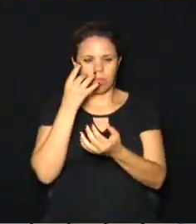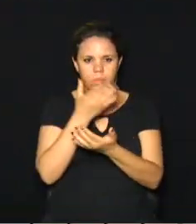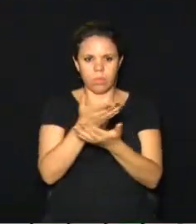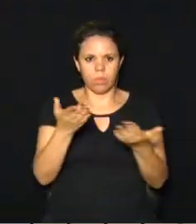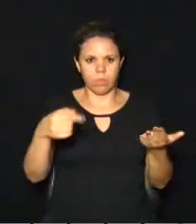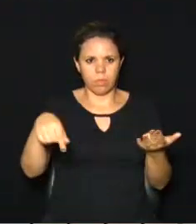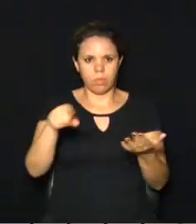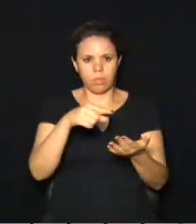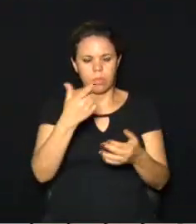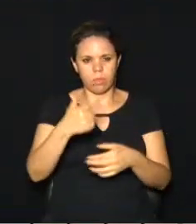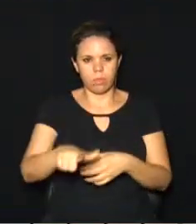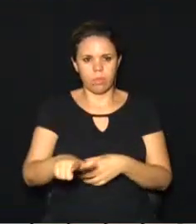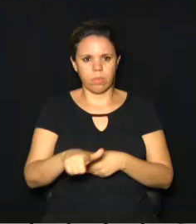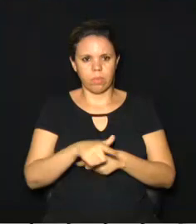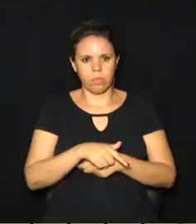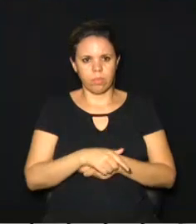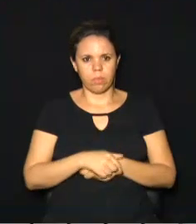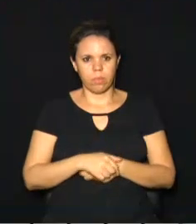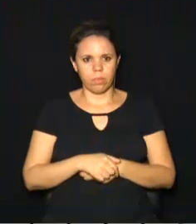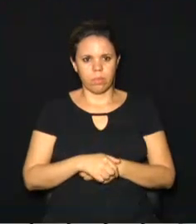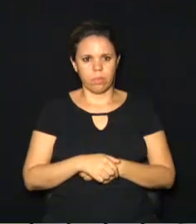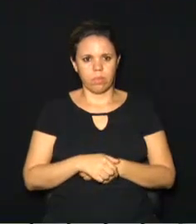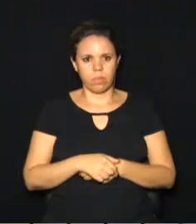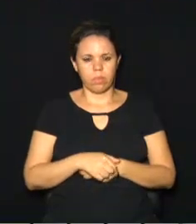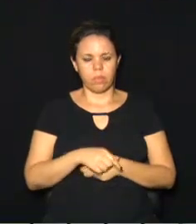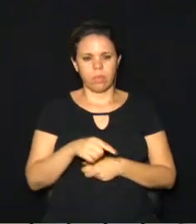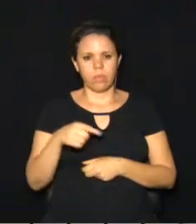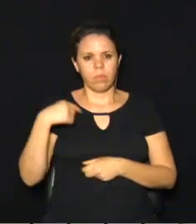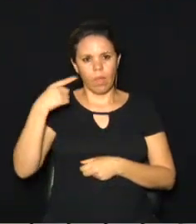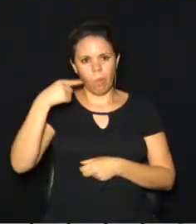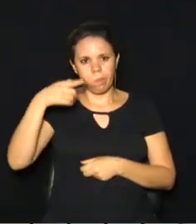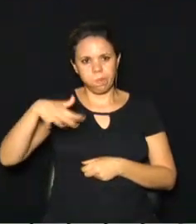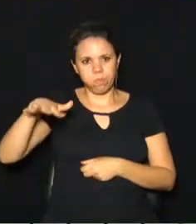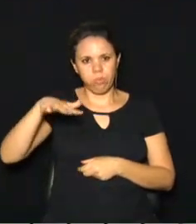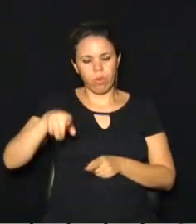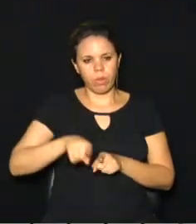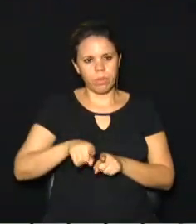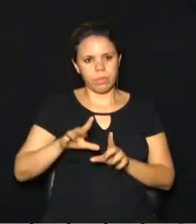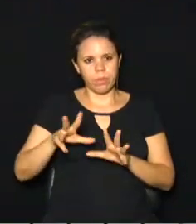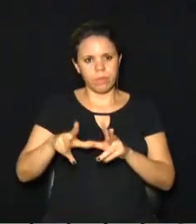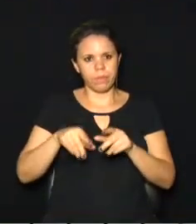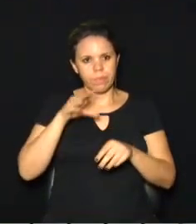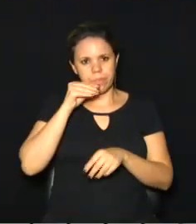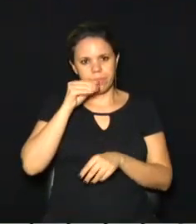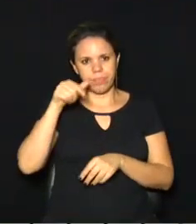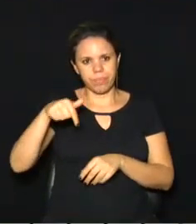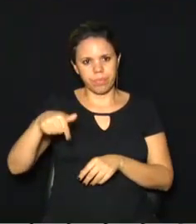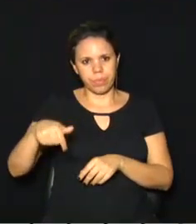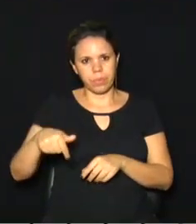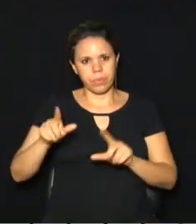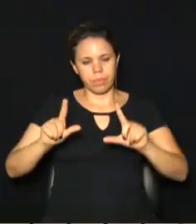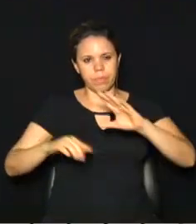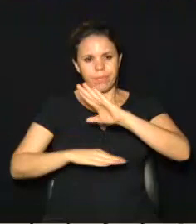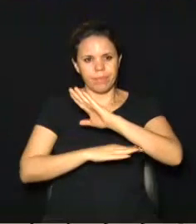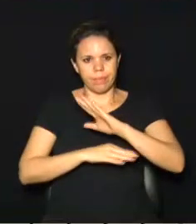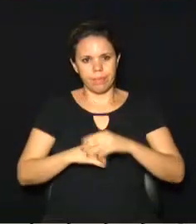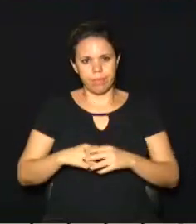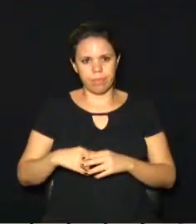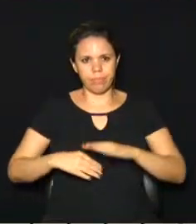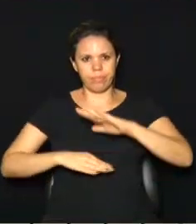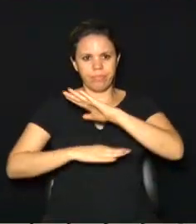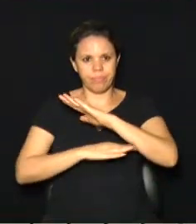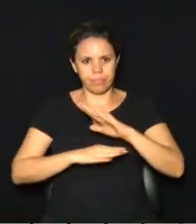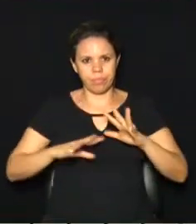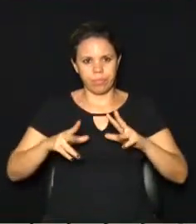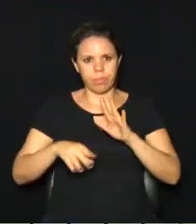vocês, novamente, do nosso procurador, todos os funcionários aqui da TV Câmara, da Câmara que